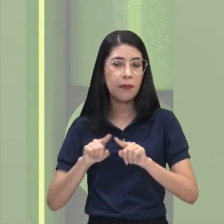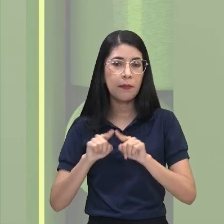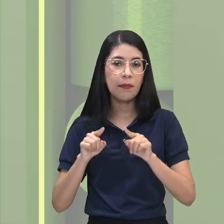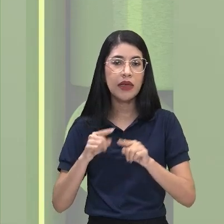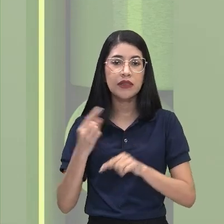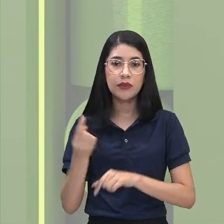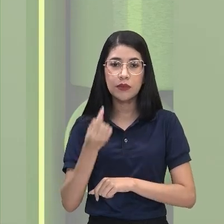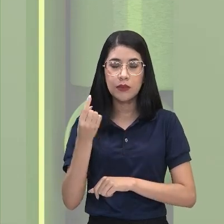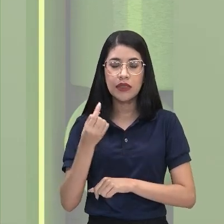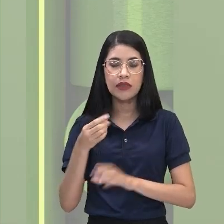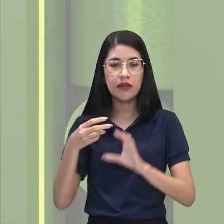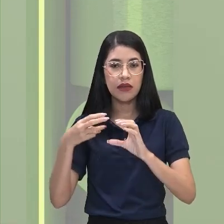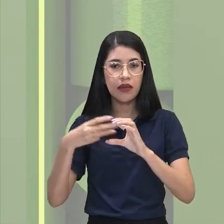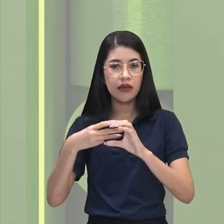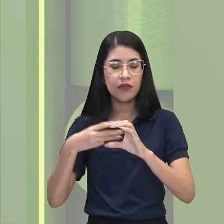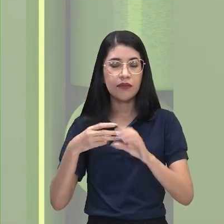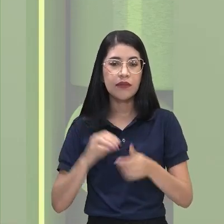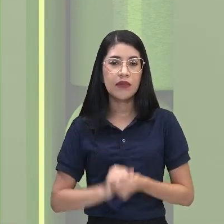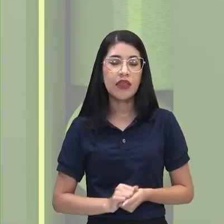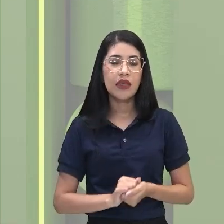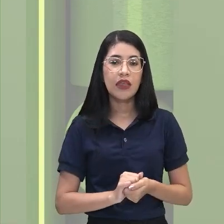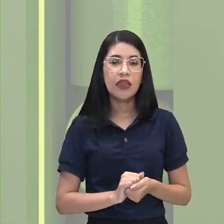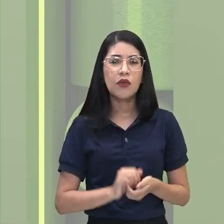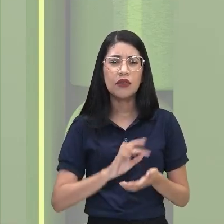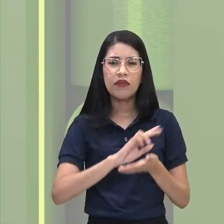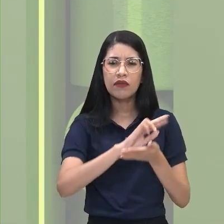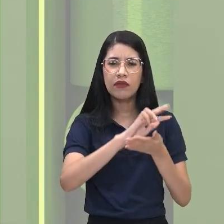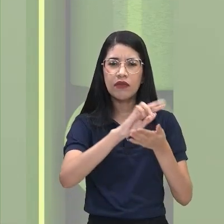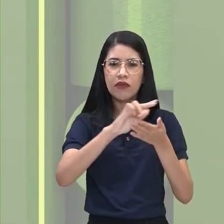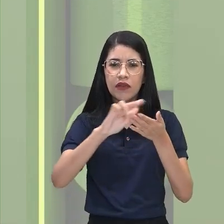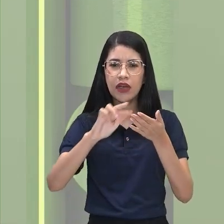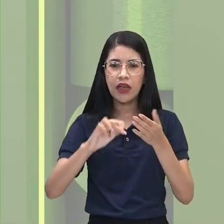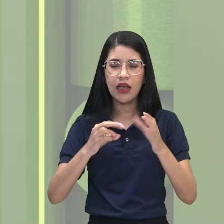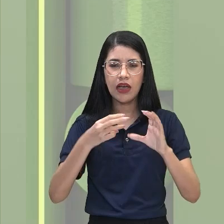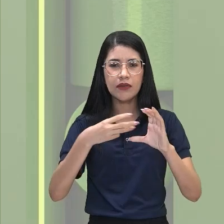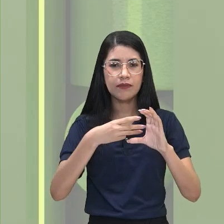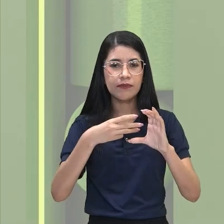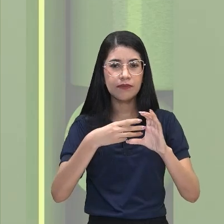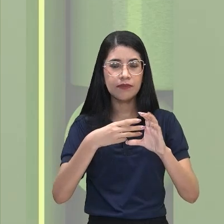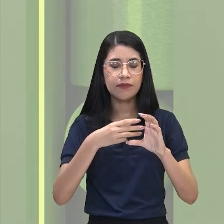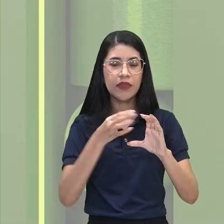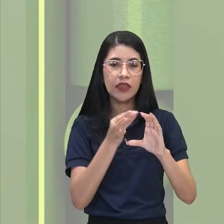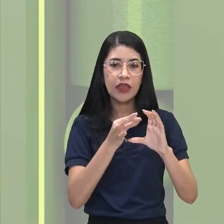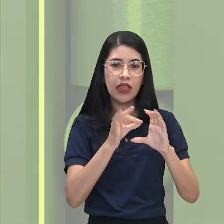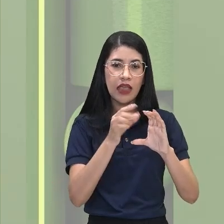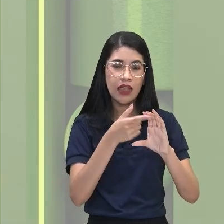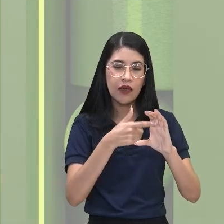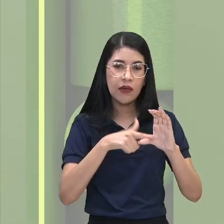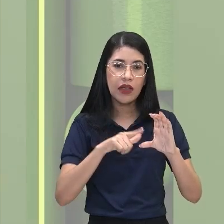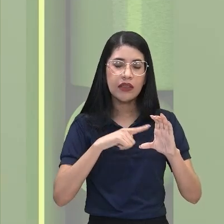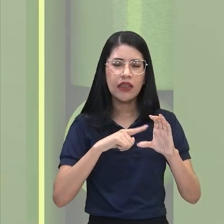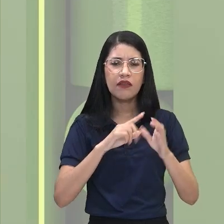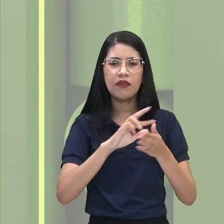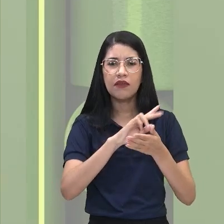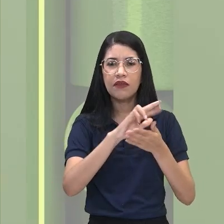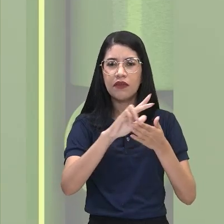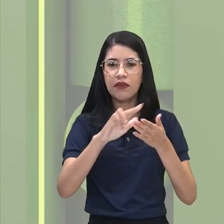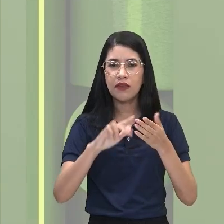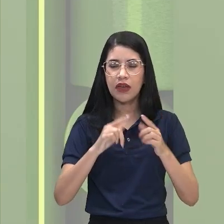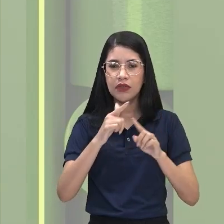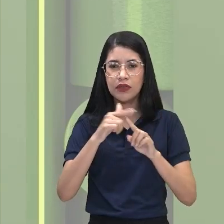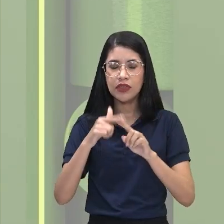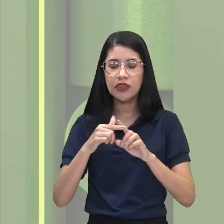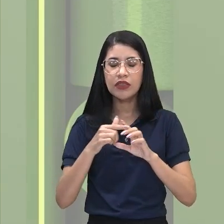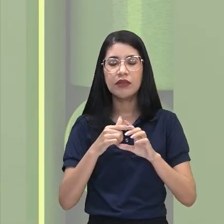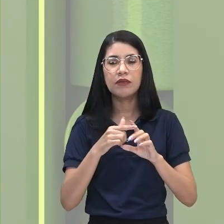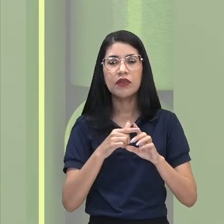célula. E os organismos pluricelulares, os eucariontes, eles vão ter várias células que vão formar